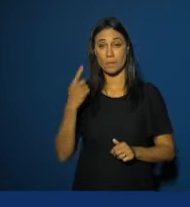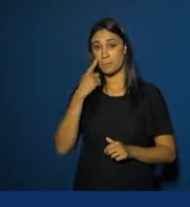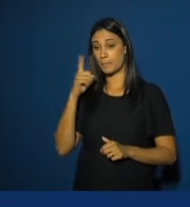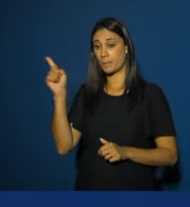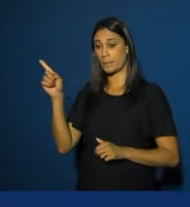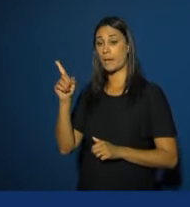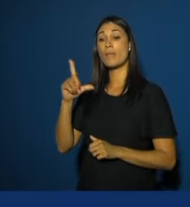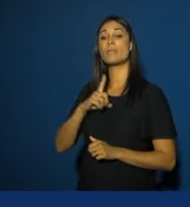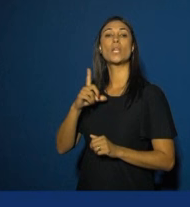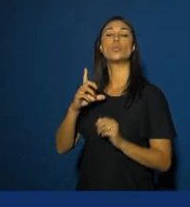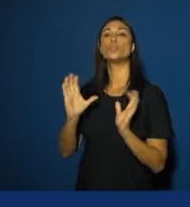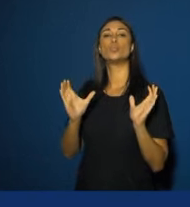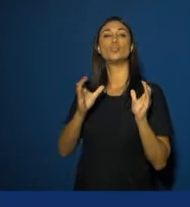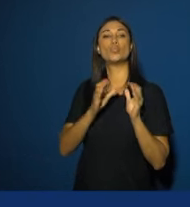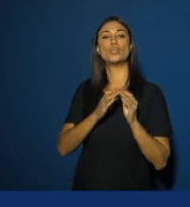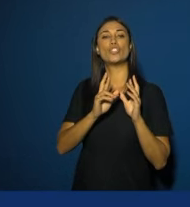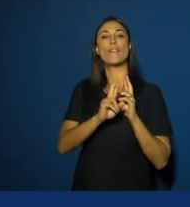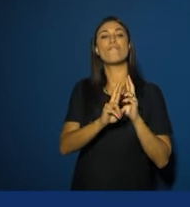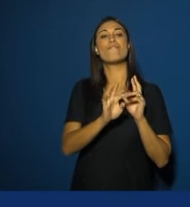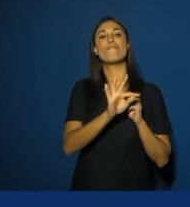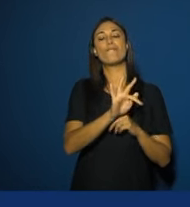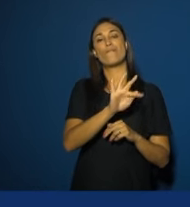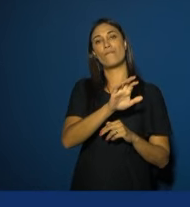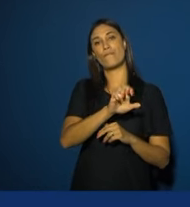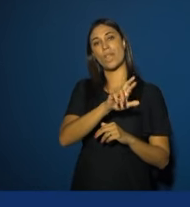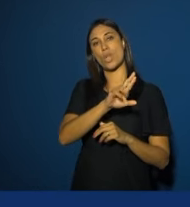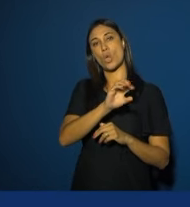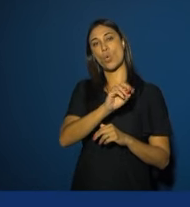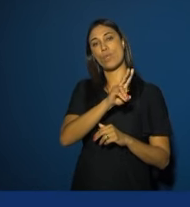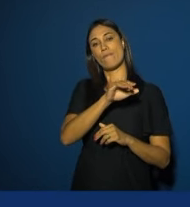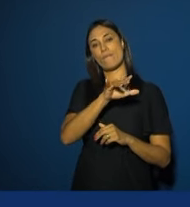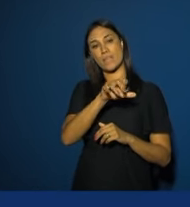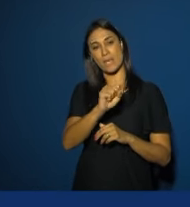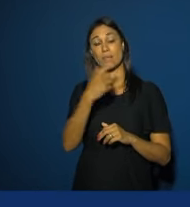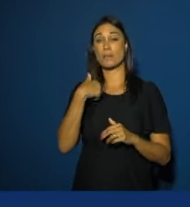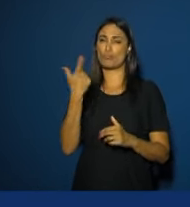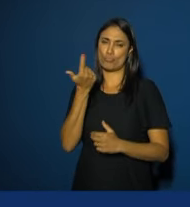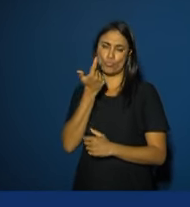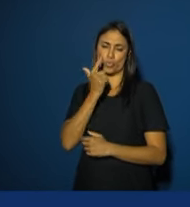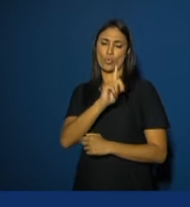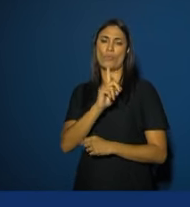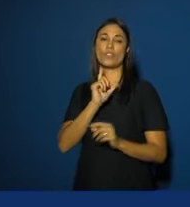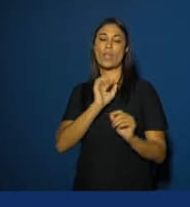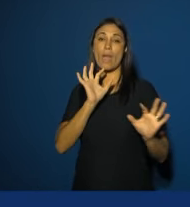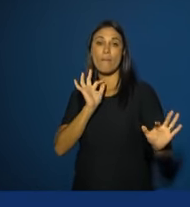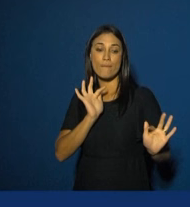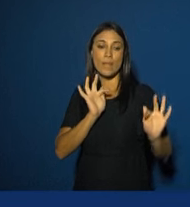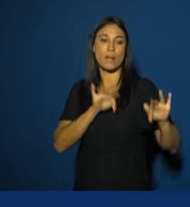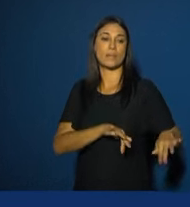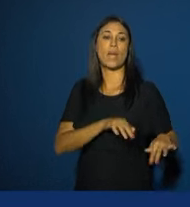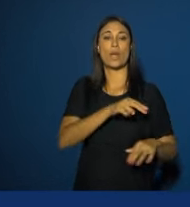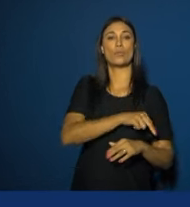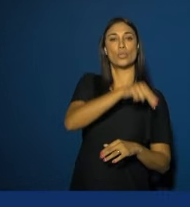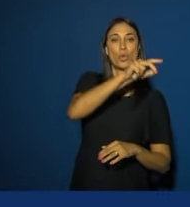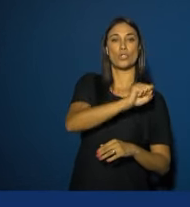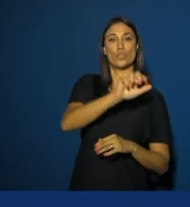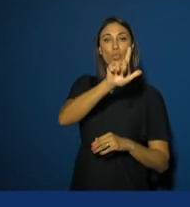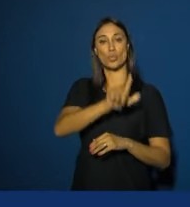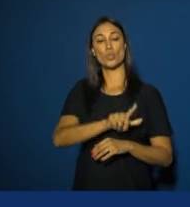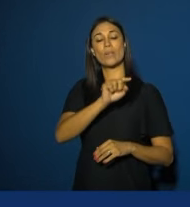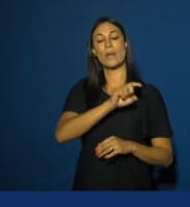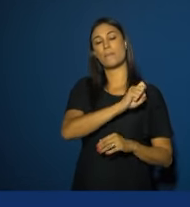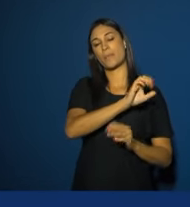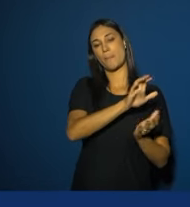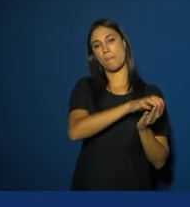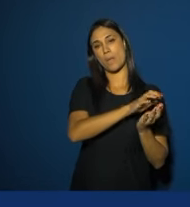o conjunto de investimentos em ferrovias, que, de novo, nós queremos fazer, aí concluímos a Norte-Sul, ligando São